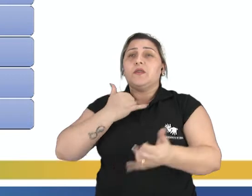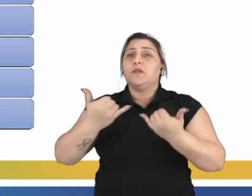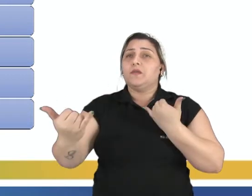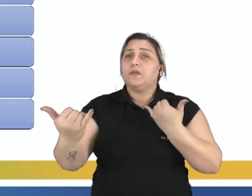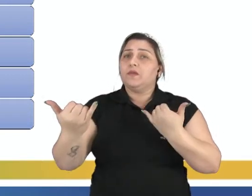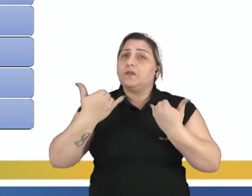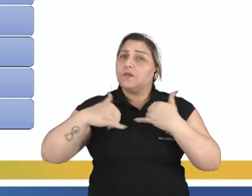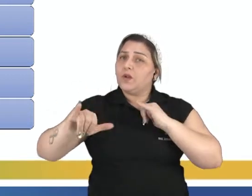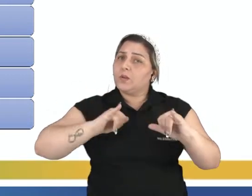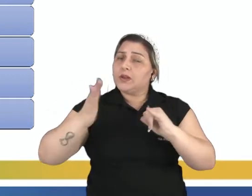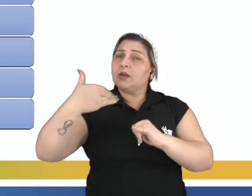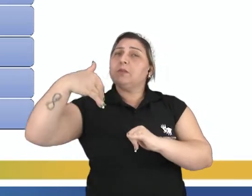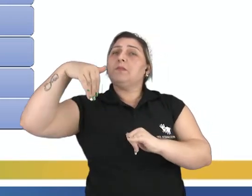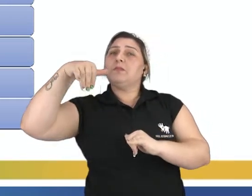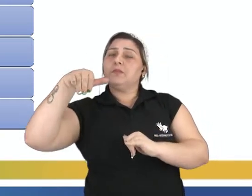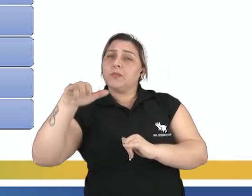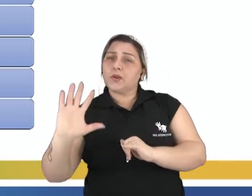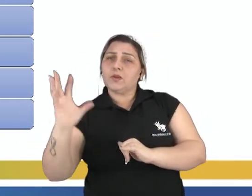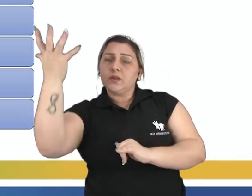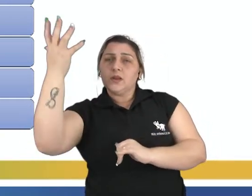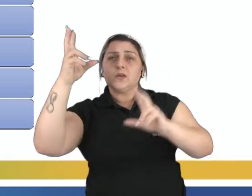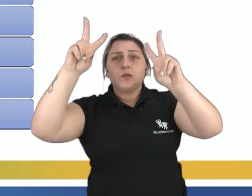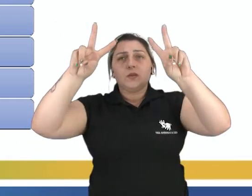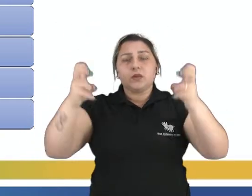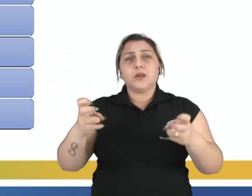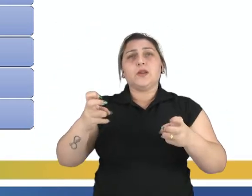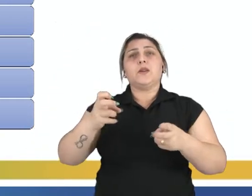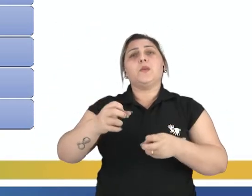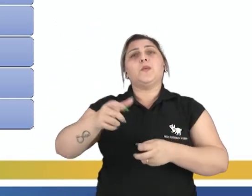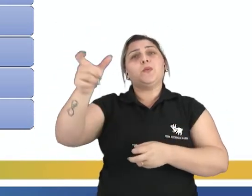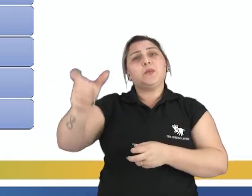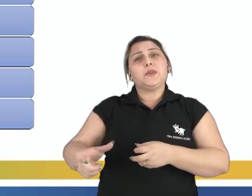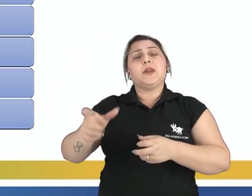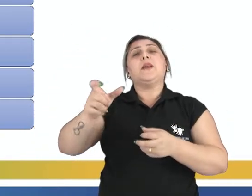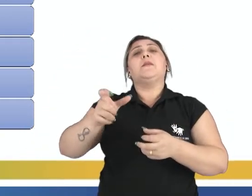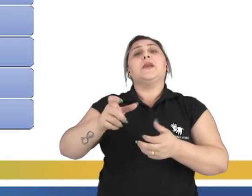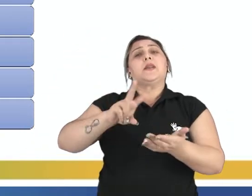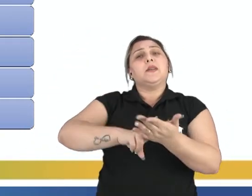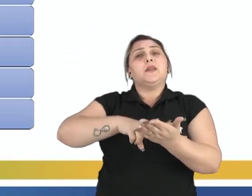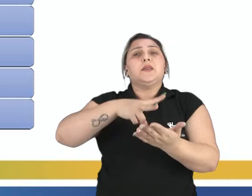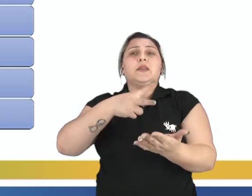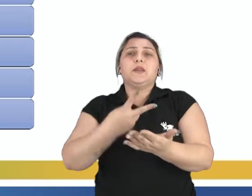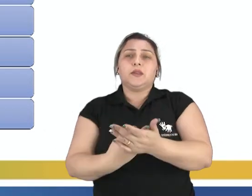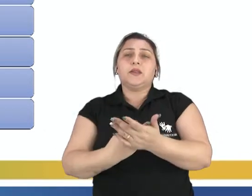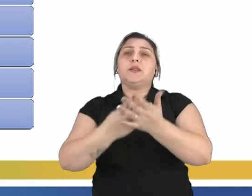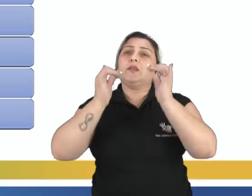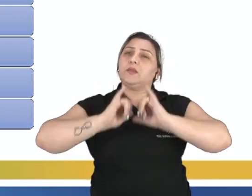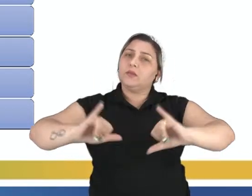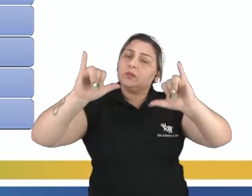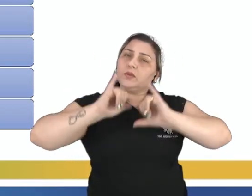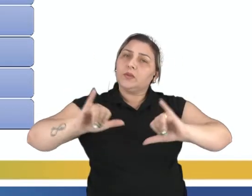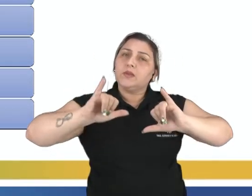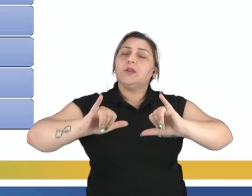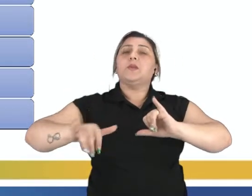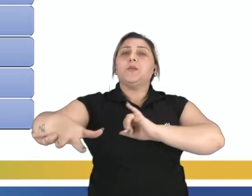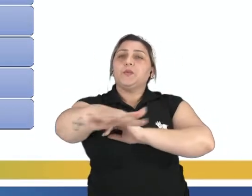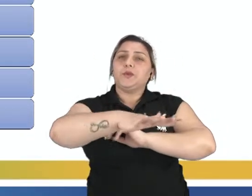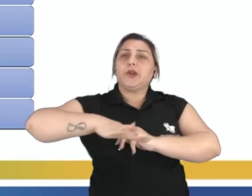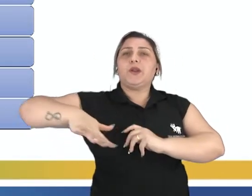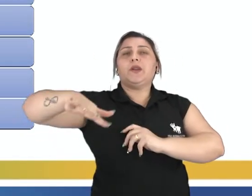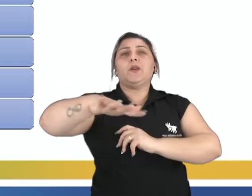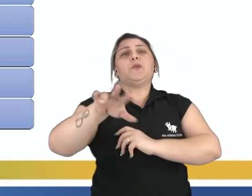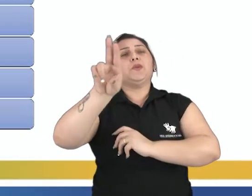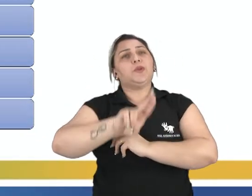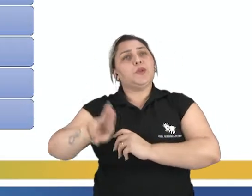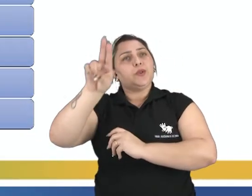relevantes sobre o tema. O jornalista ele possui a função de traduzir e transmitir as informações para o público em geral,